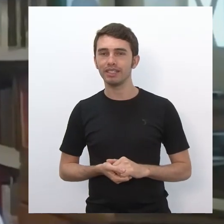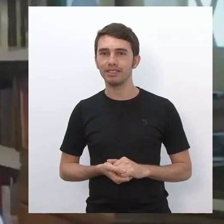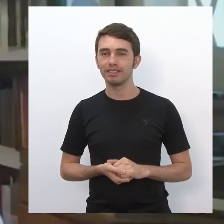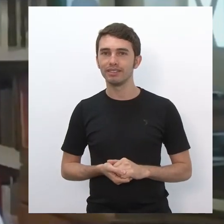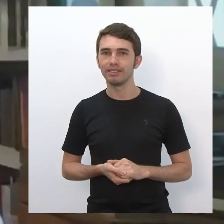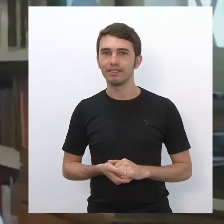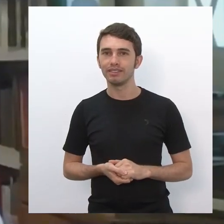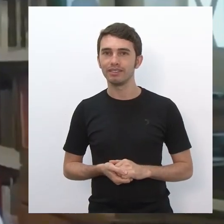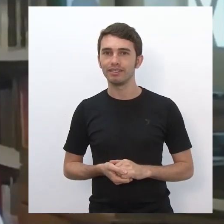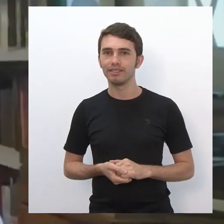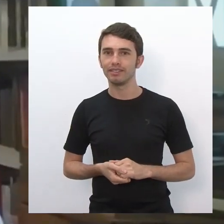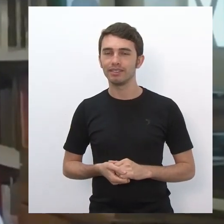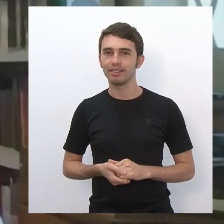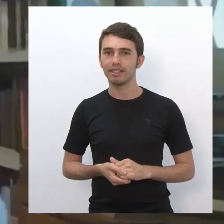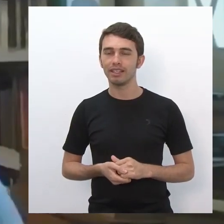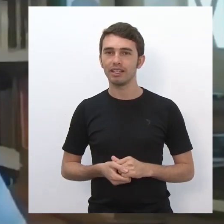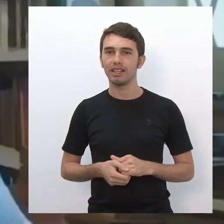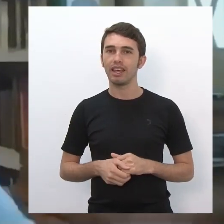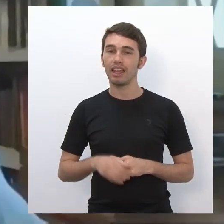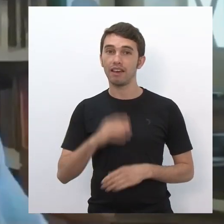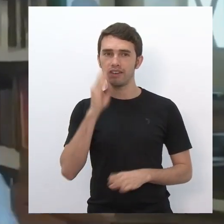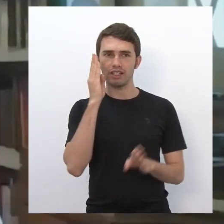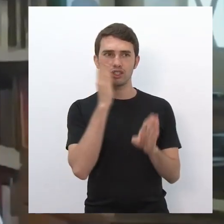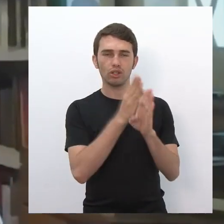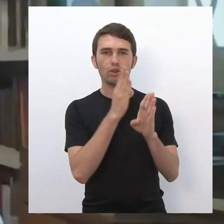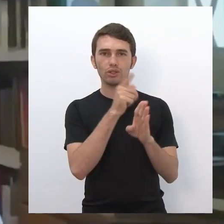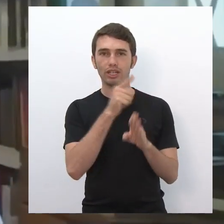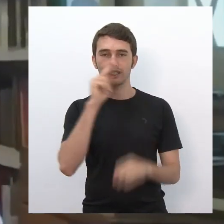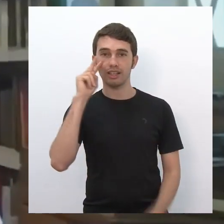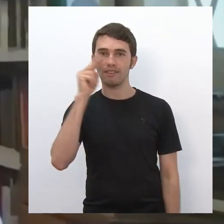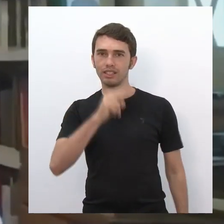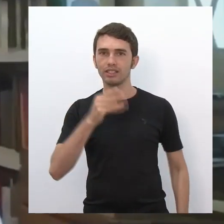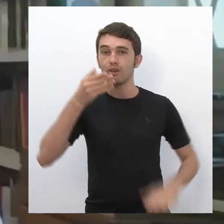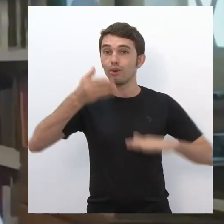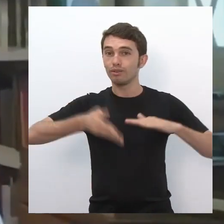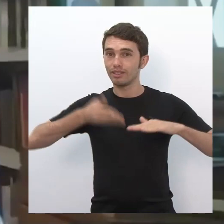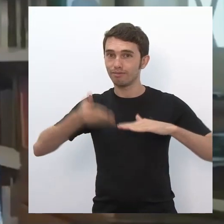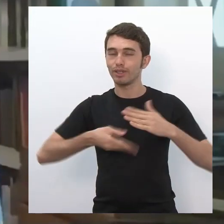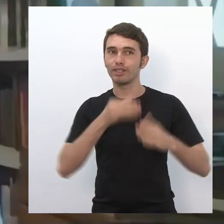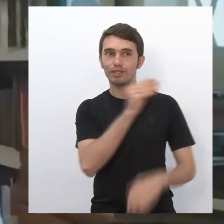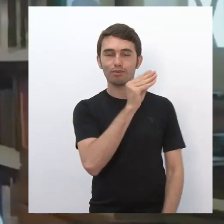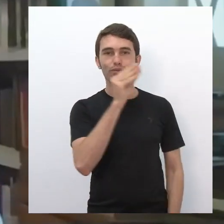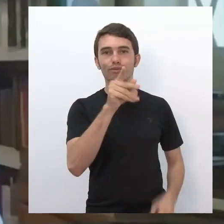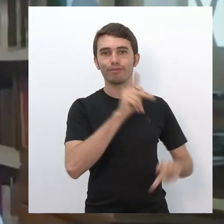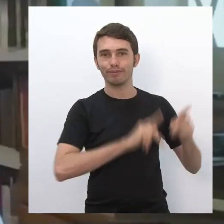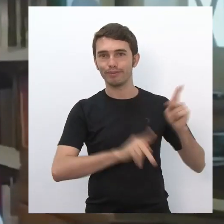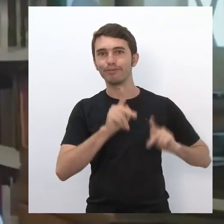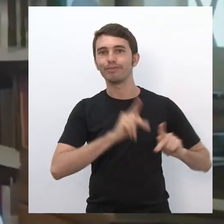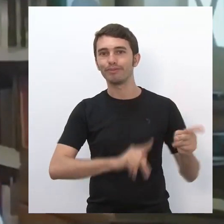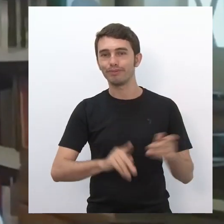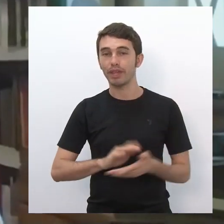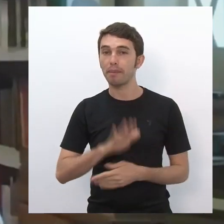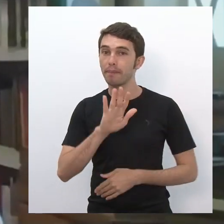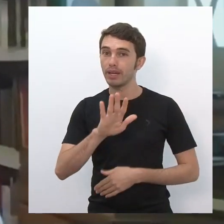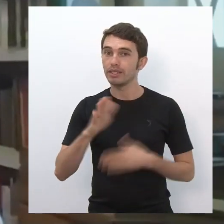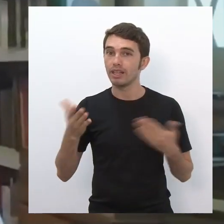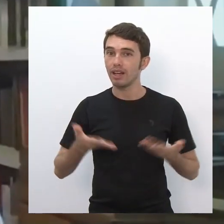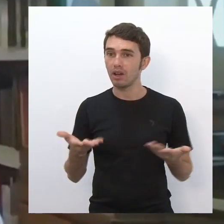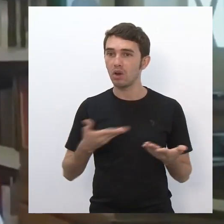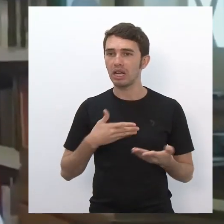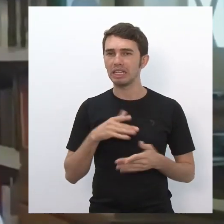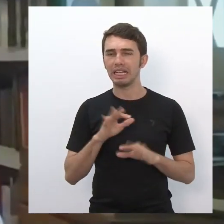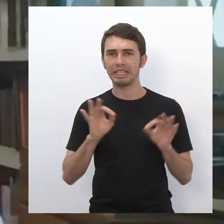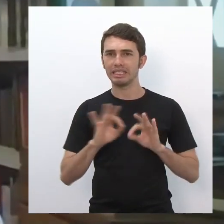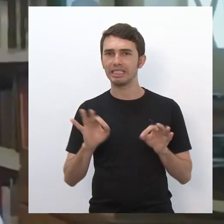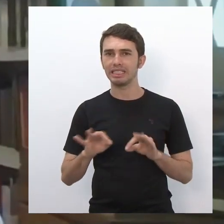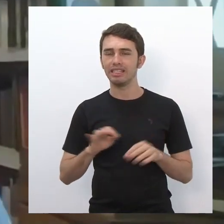também e vai de encontro a essa visão contemporânea de biblioteca pública, né? Agora, nada disso, de